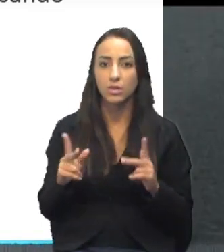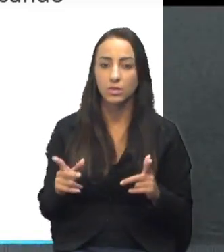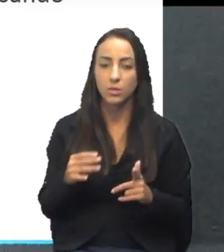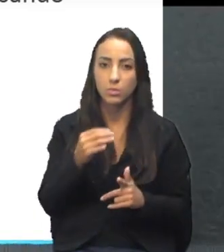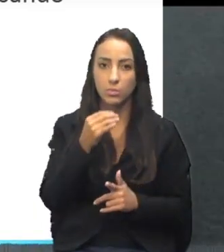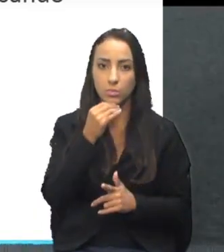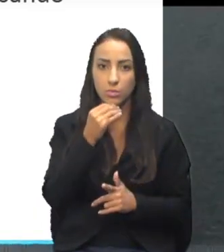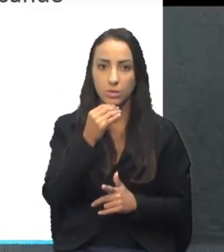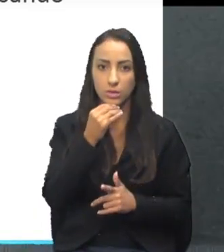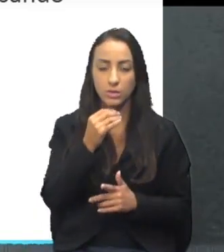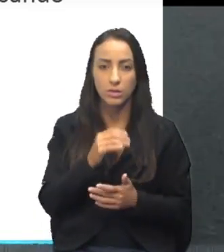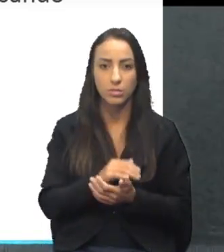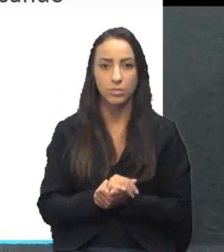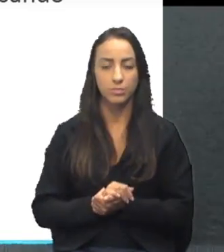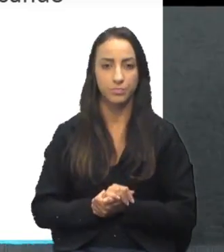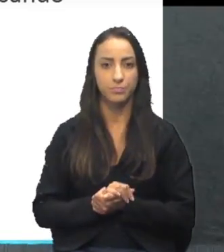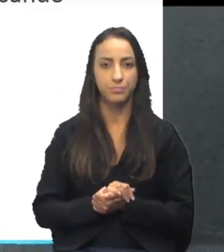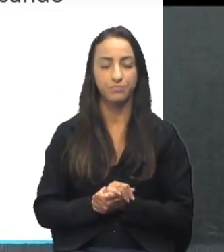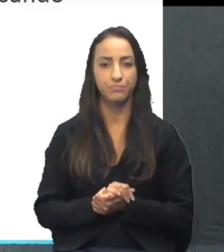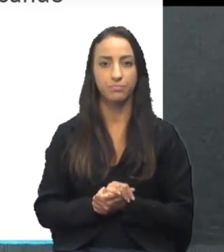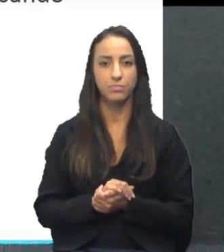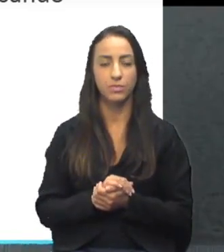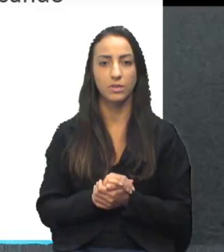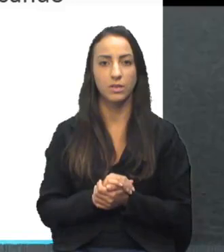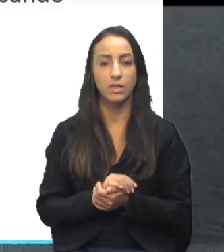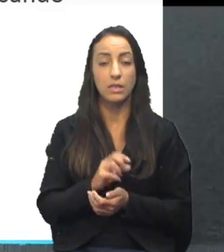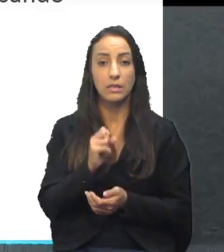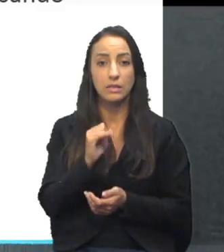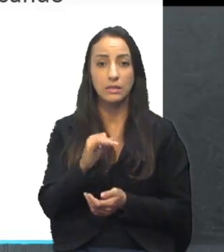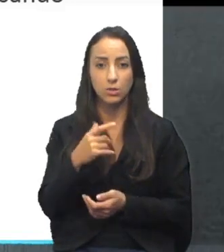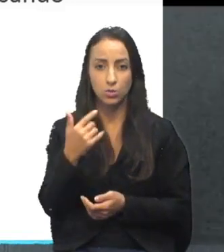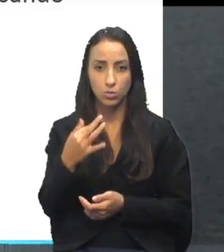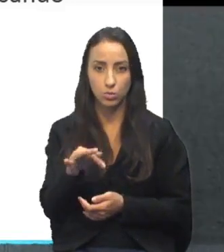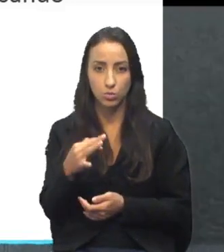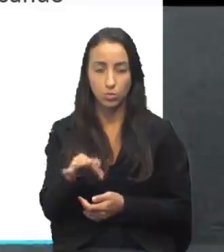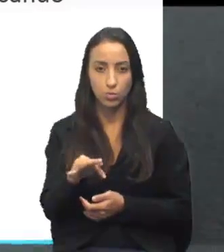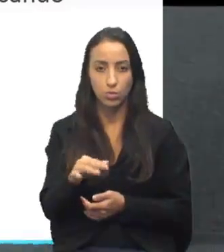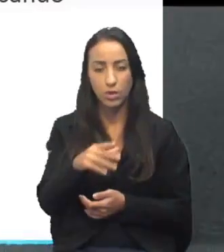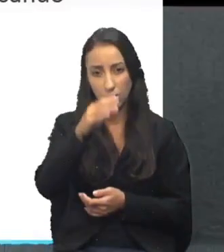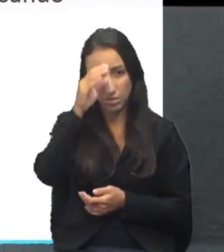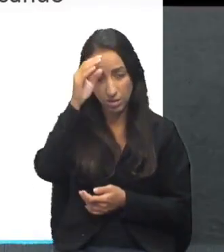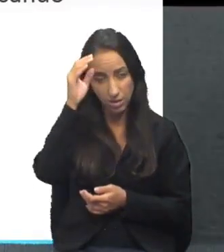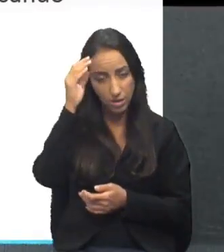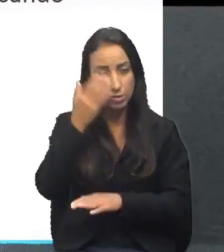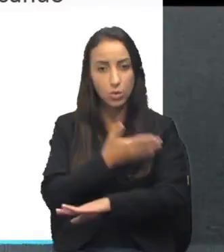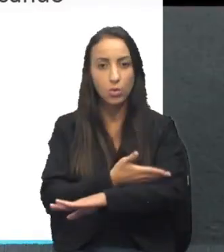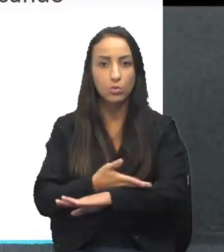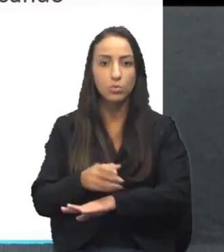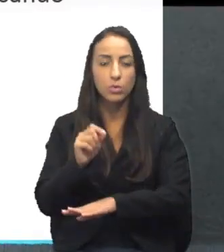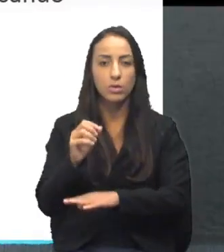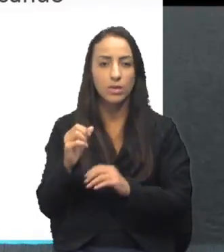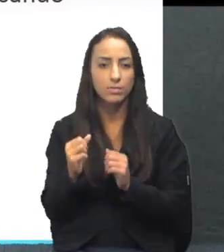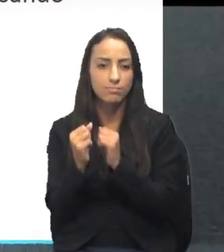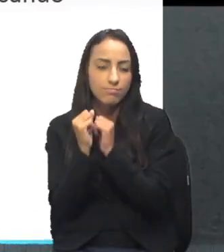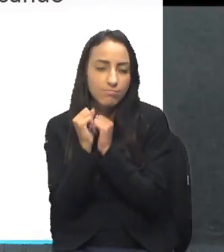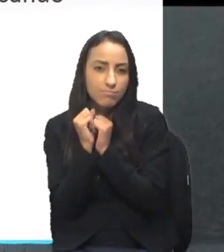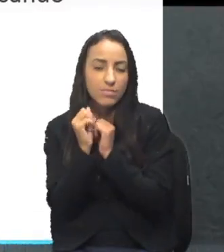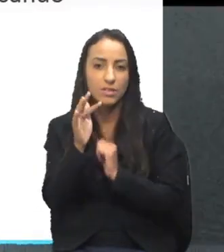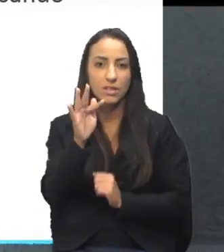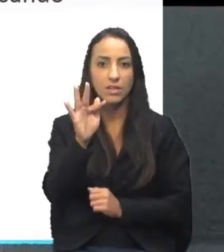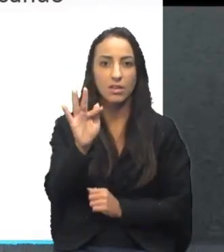dor geralmente fica mais retraído, então flexiona mais as pernas e se mantém mais fechado,